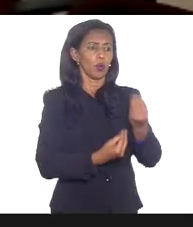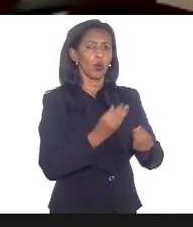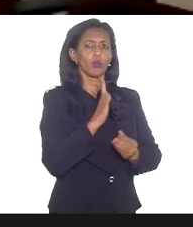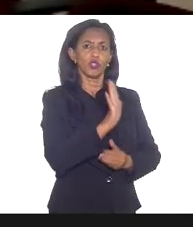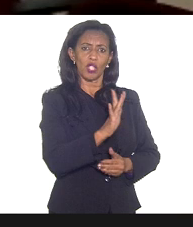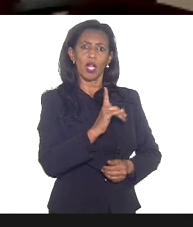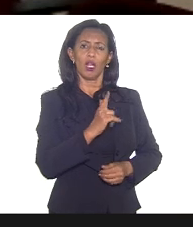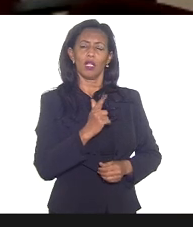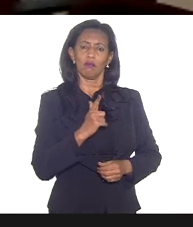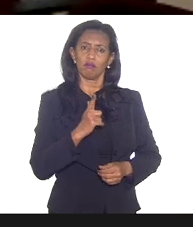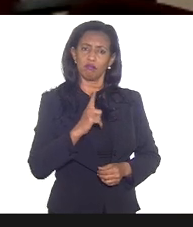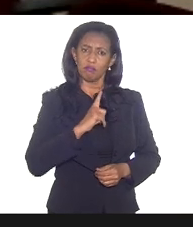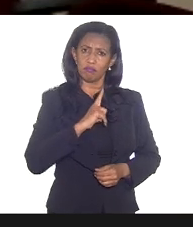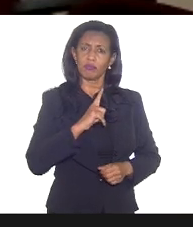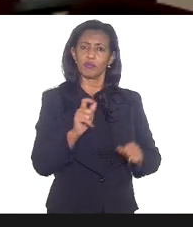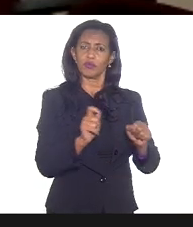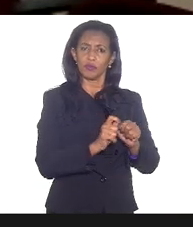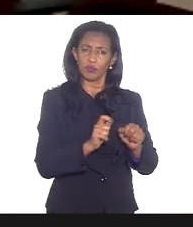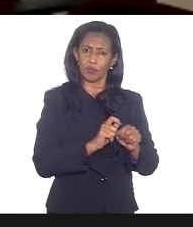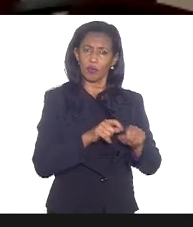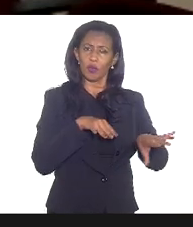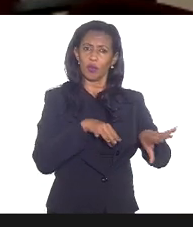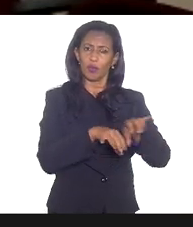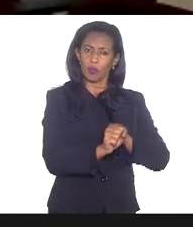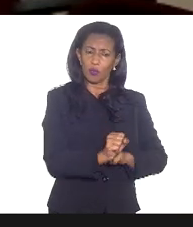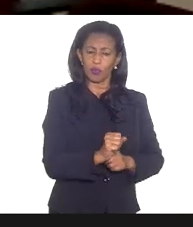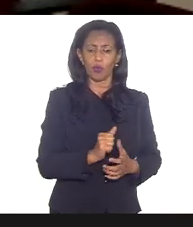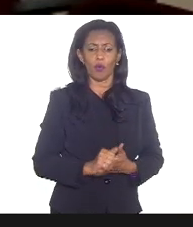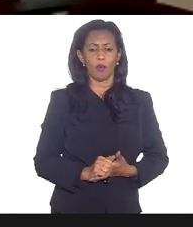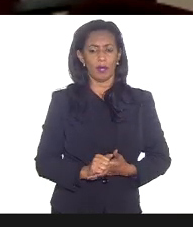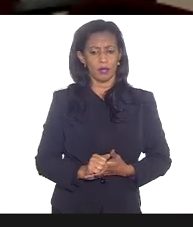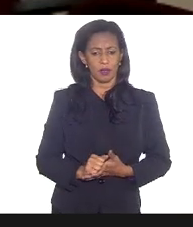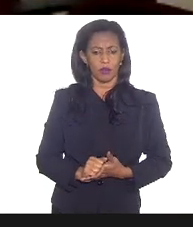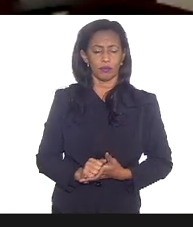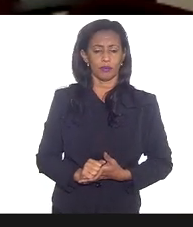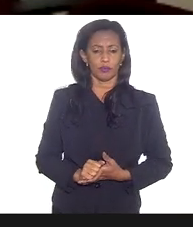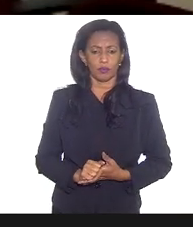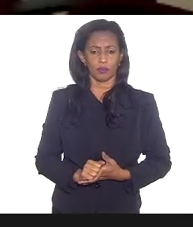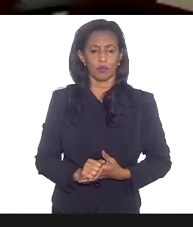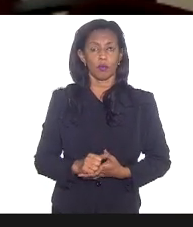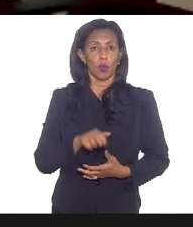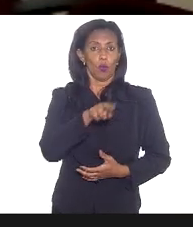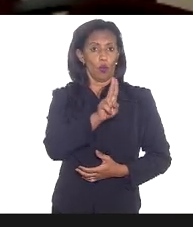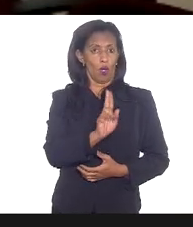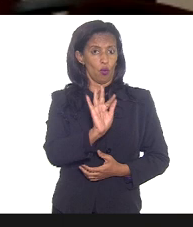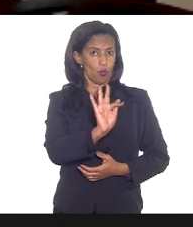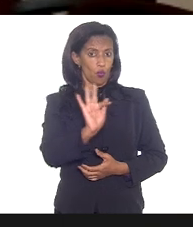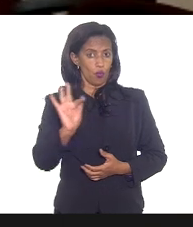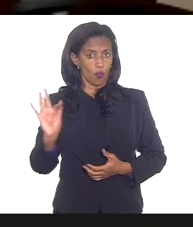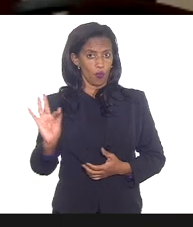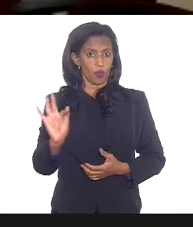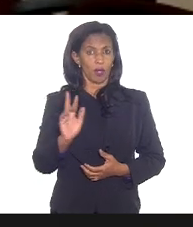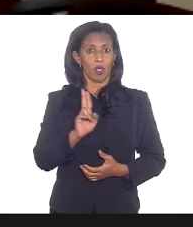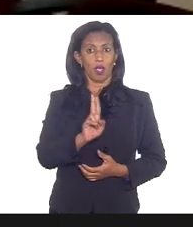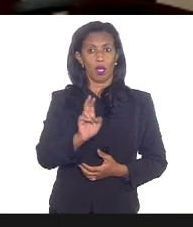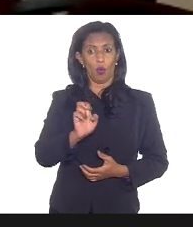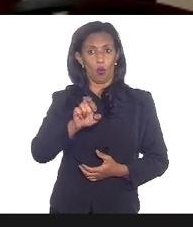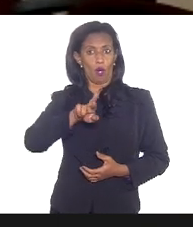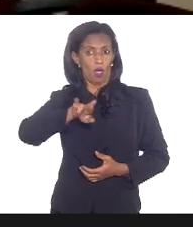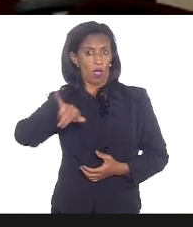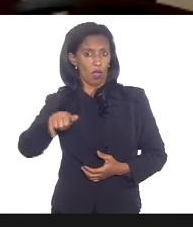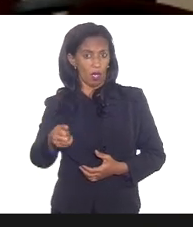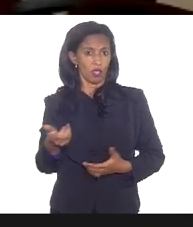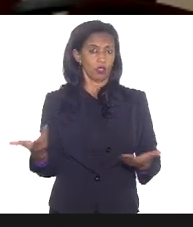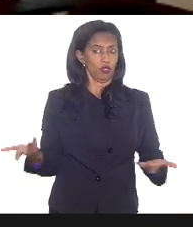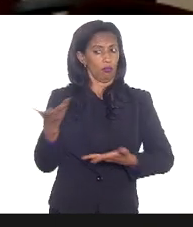estamos fazendo nesse momento, formação com a UFRJ, aliás, com a UF e com a UERJ, de